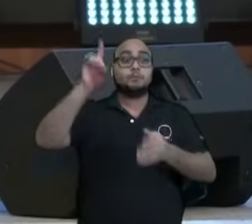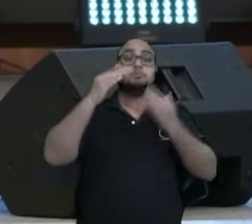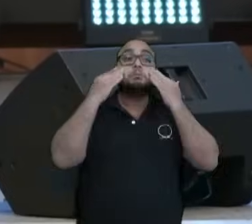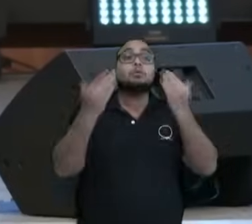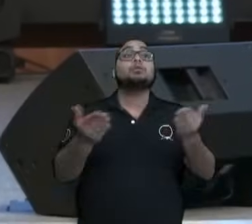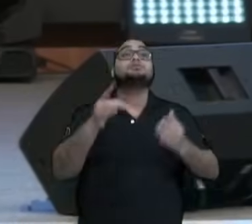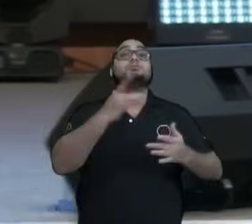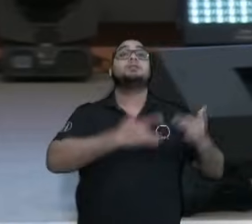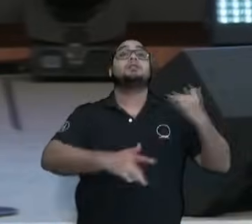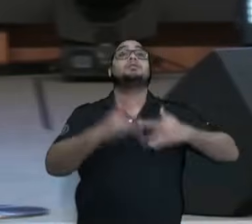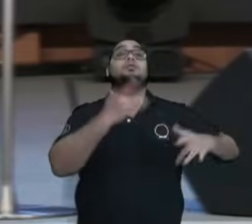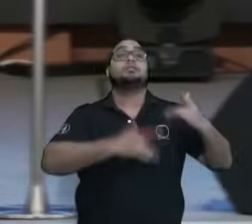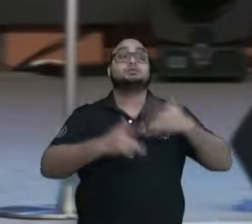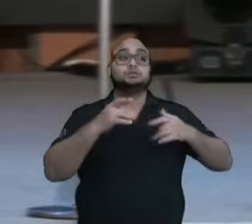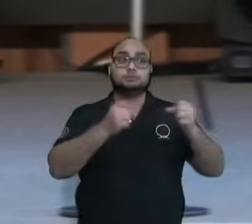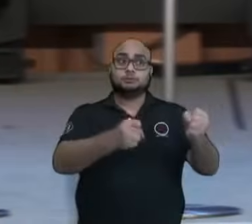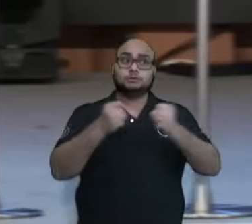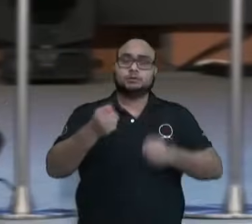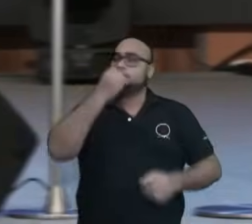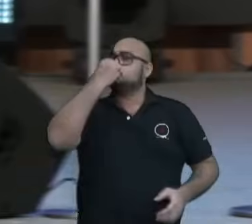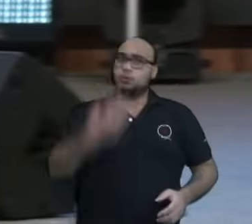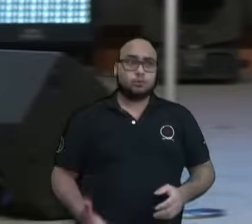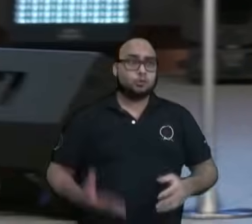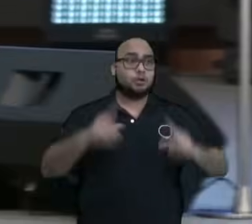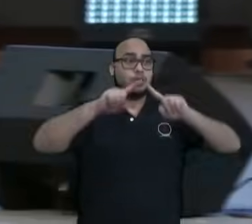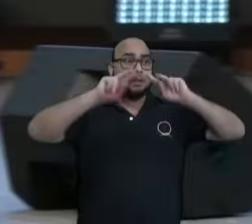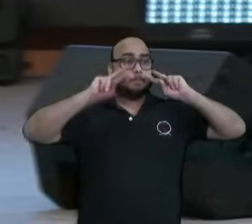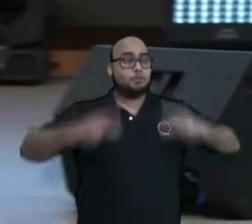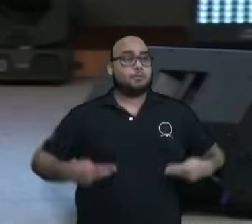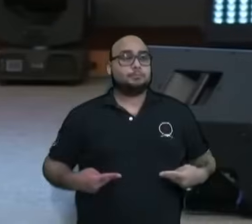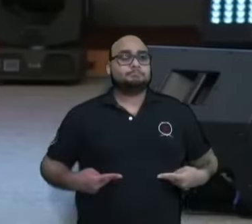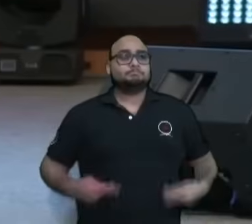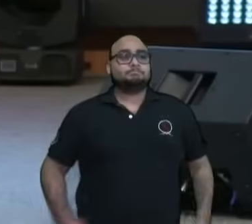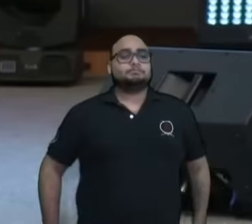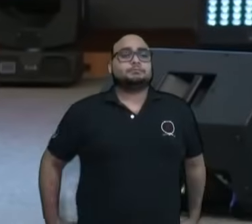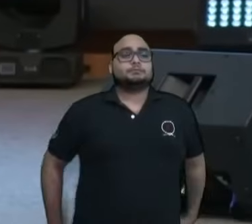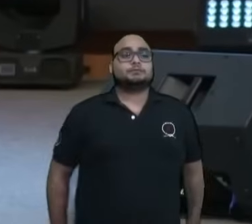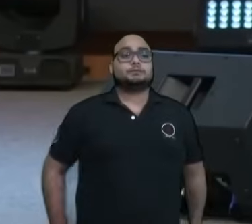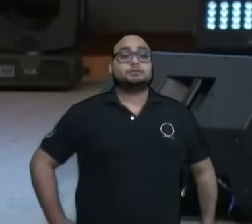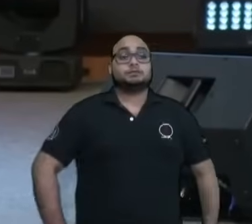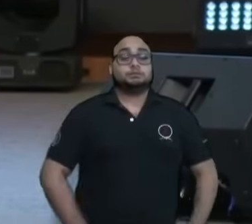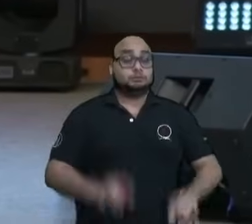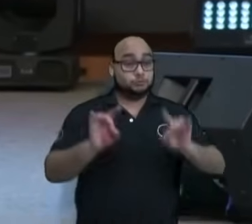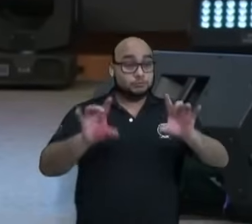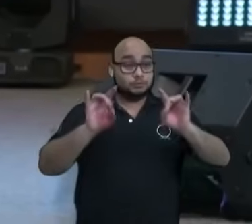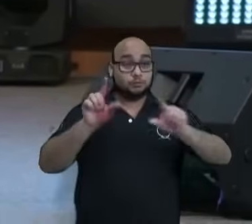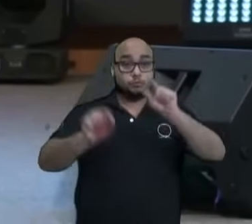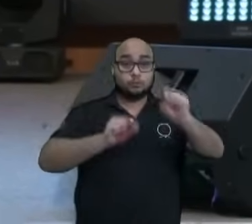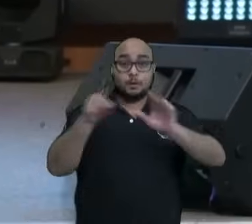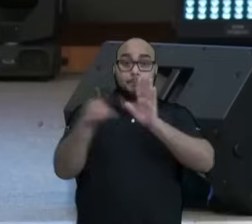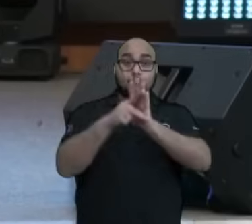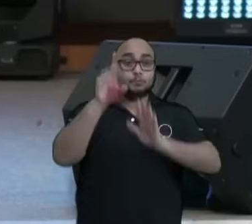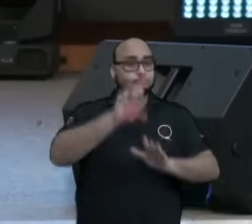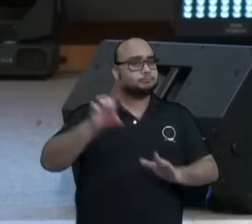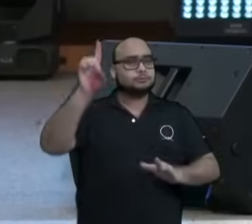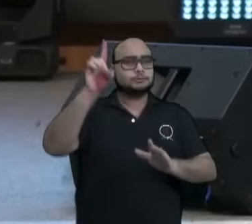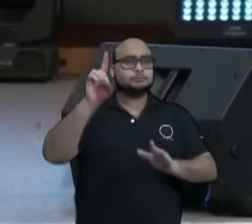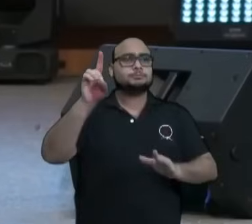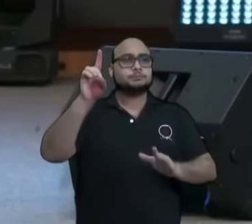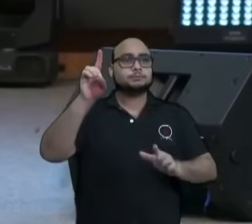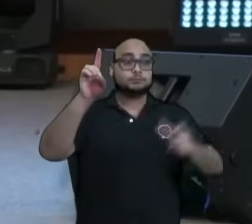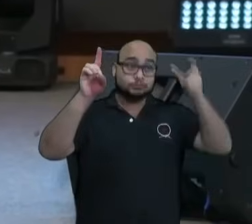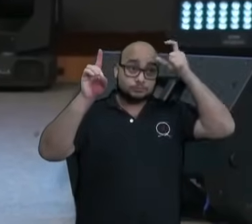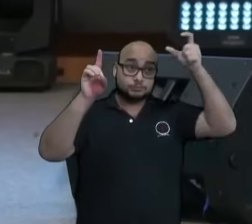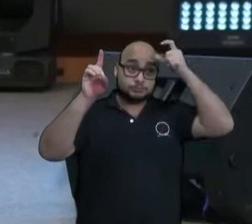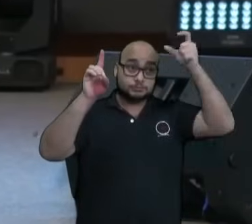raça humana doutrinas de demônios aí mudou primeiro espíritos enganadores parece